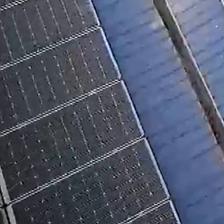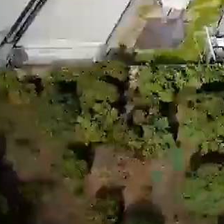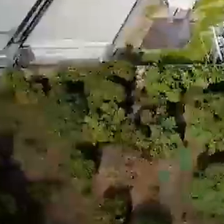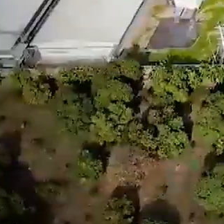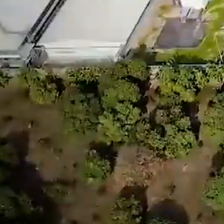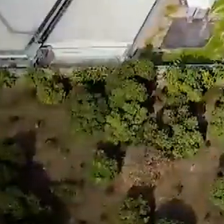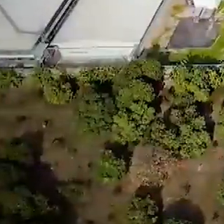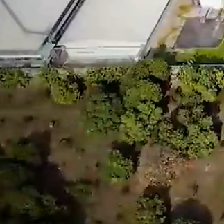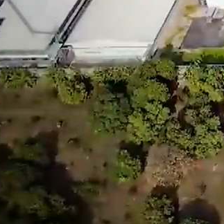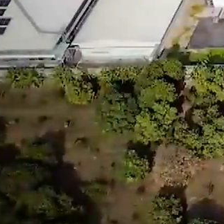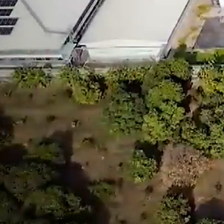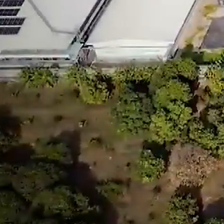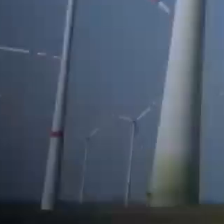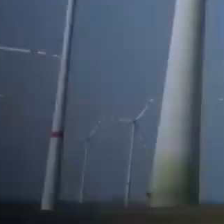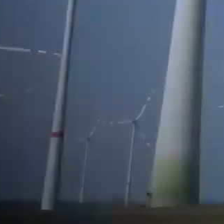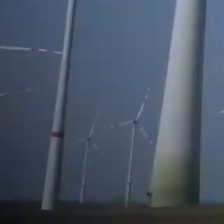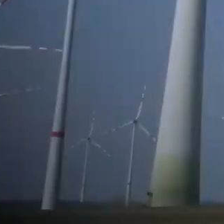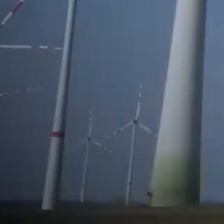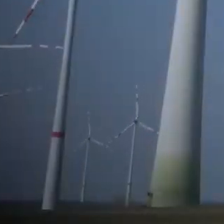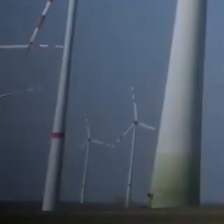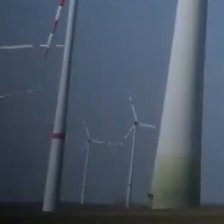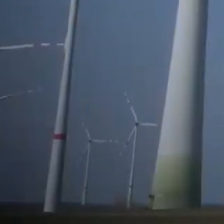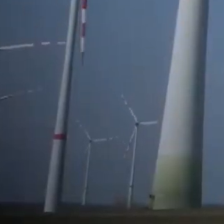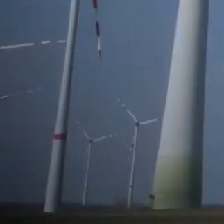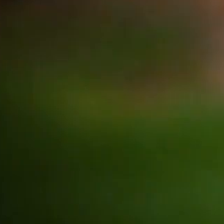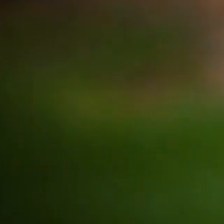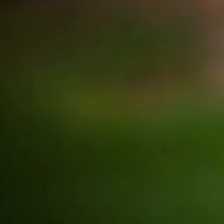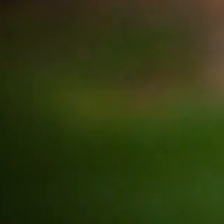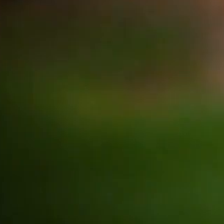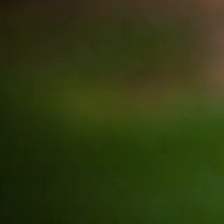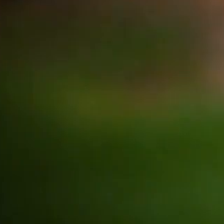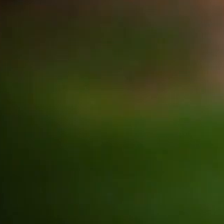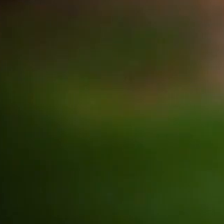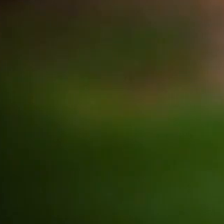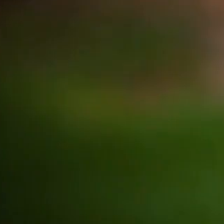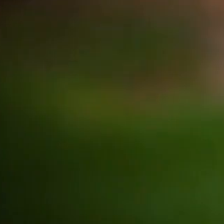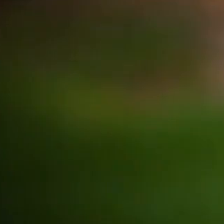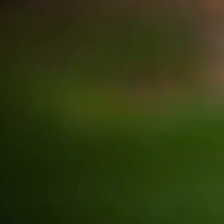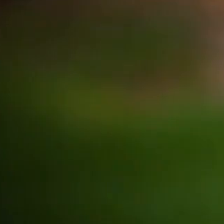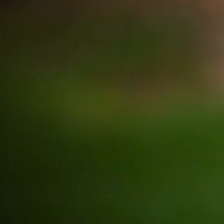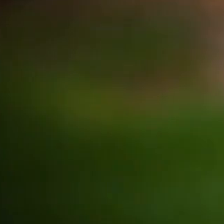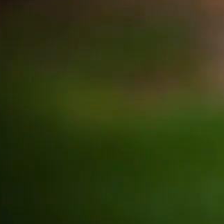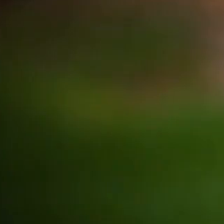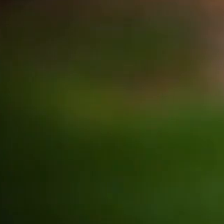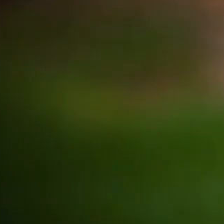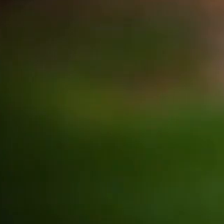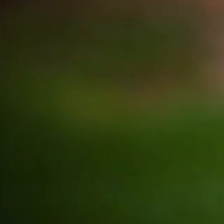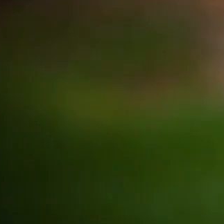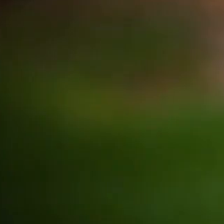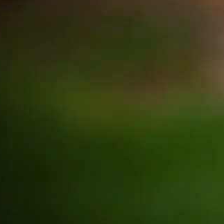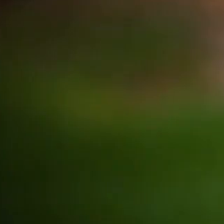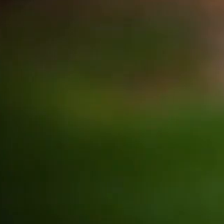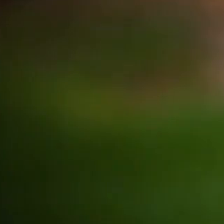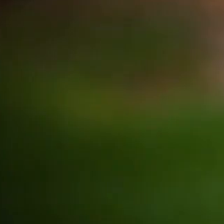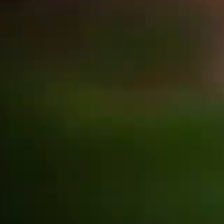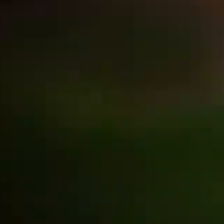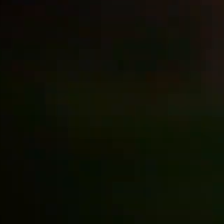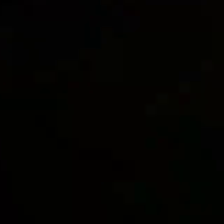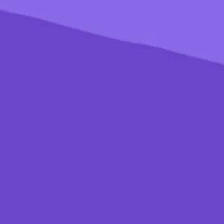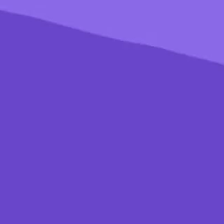com o desenvolvimento de tecnologia limpa e a economia verde, com o objetivo de ser protagonista na transição